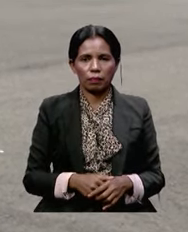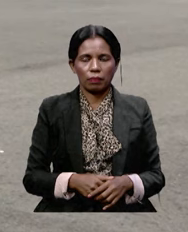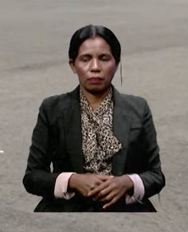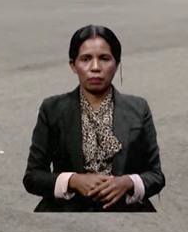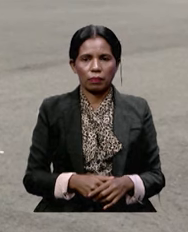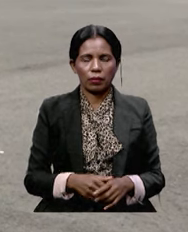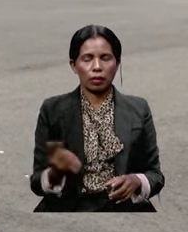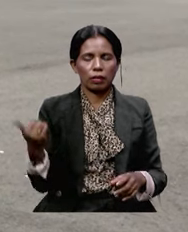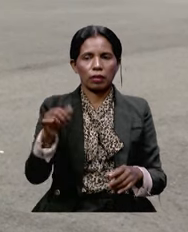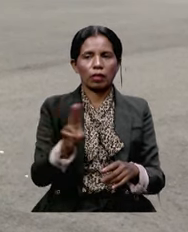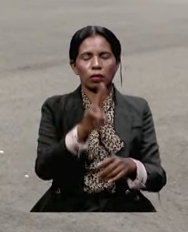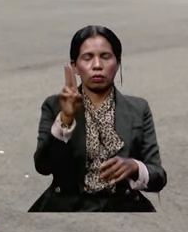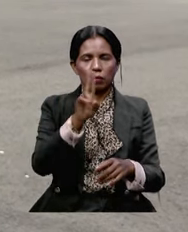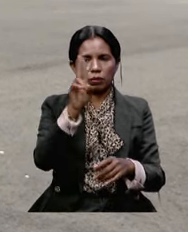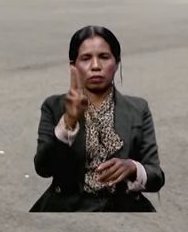wasi. Ma sira